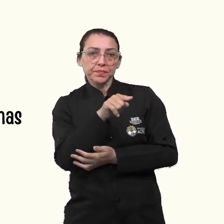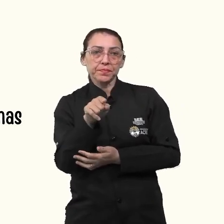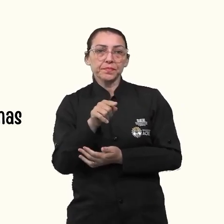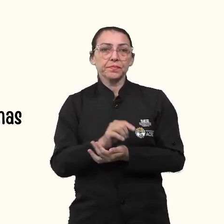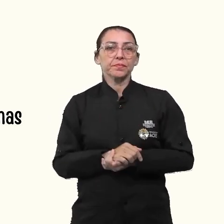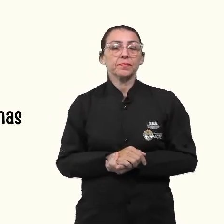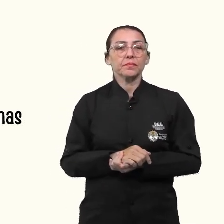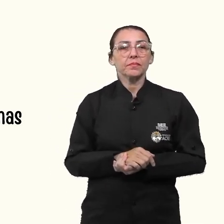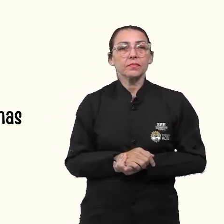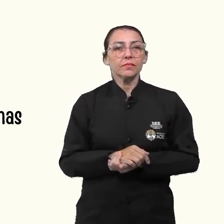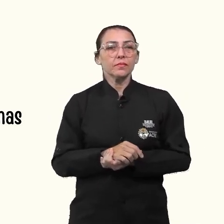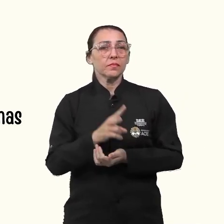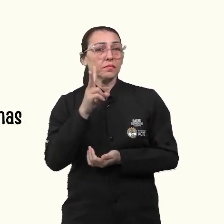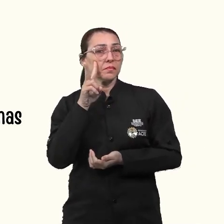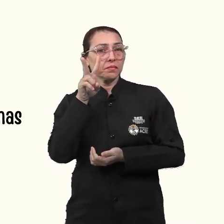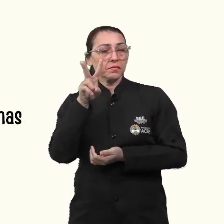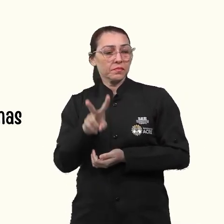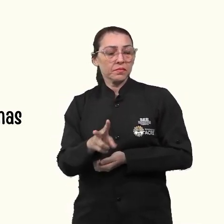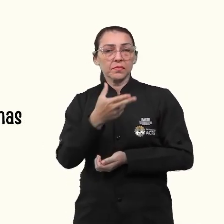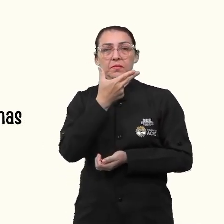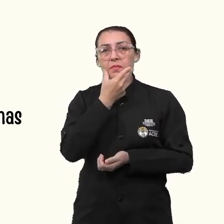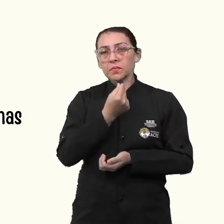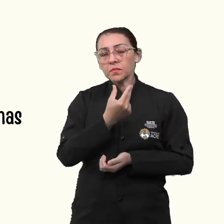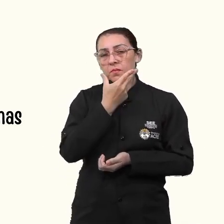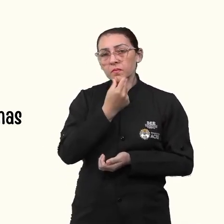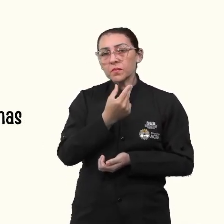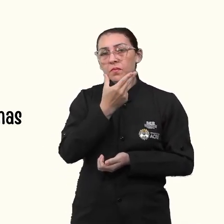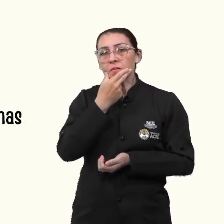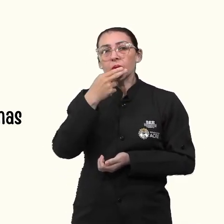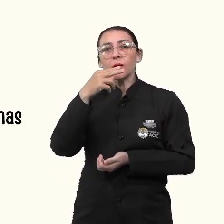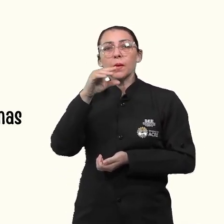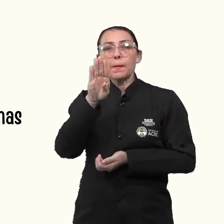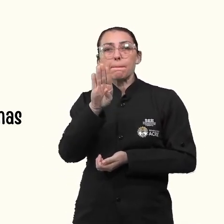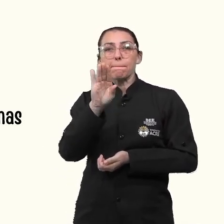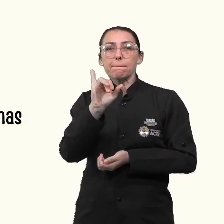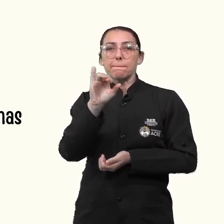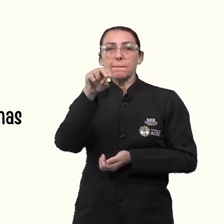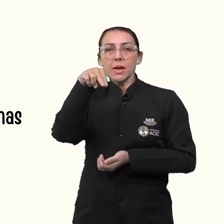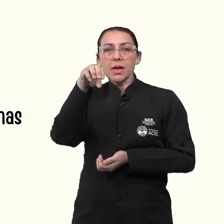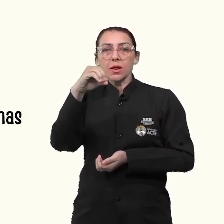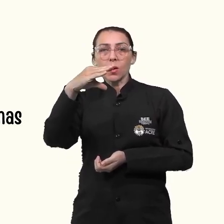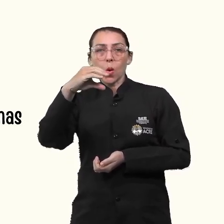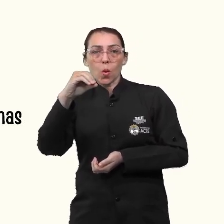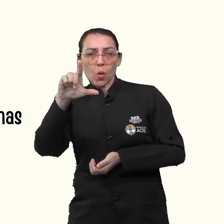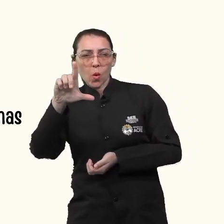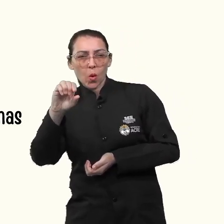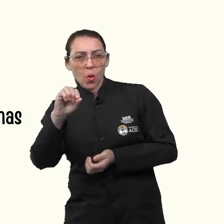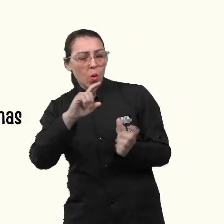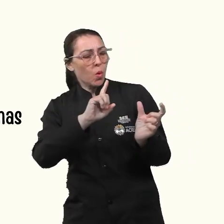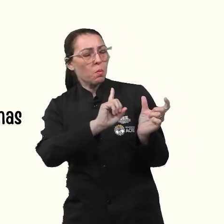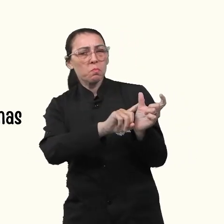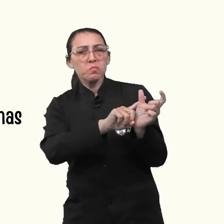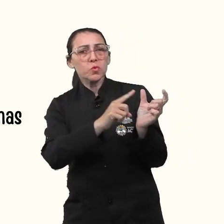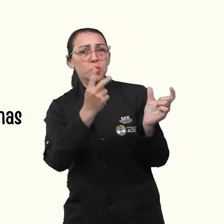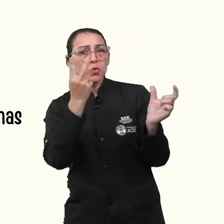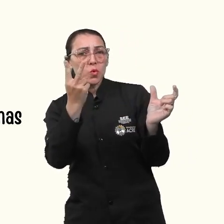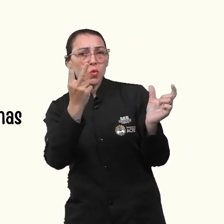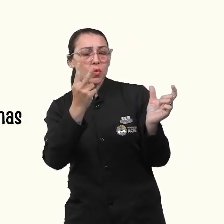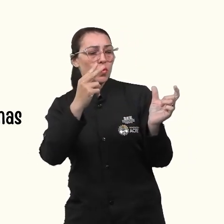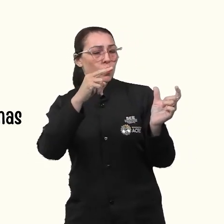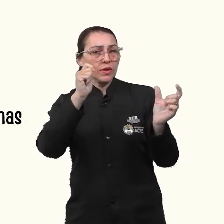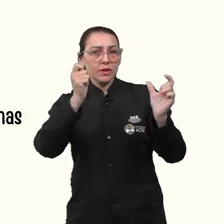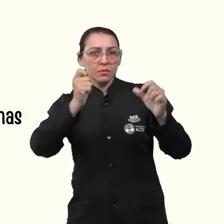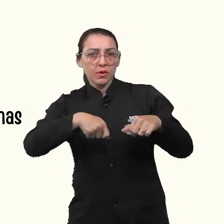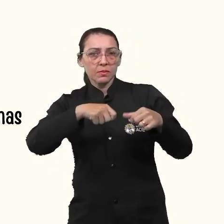vocês. Vi um homem com o binóculo. Nessa frase tem duas possibilidades